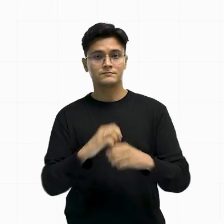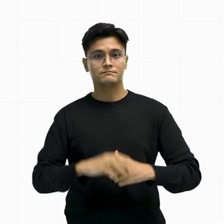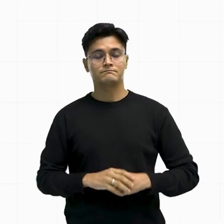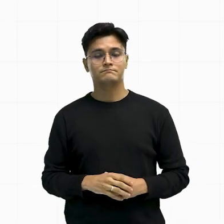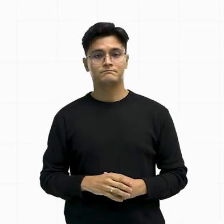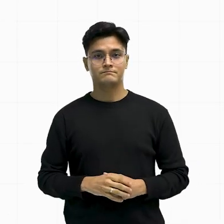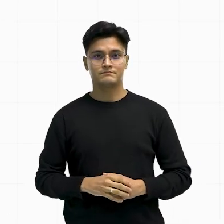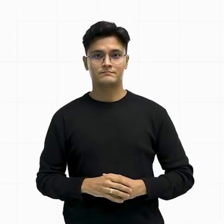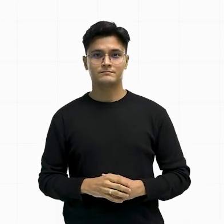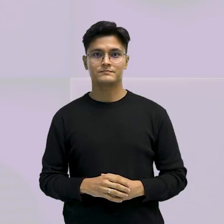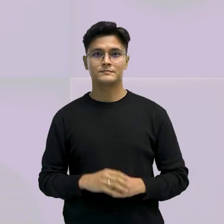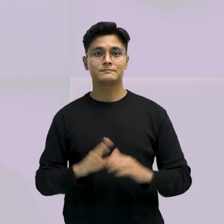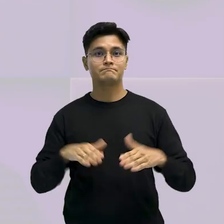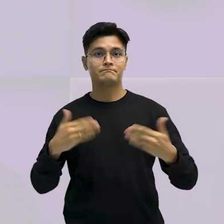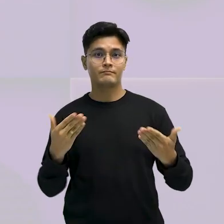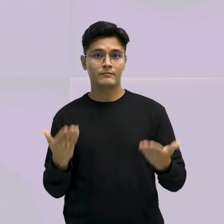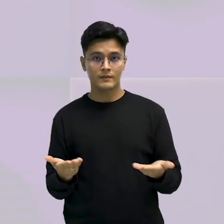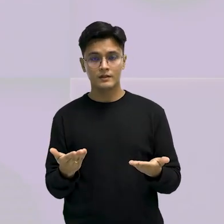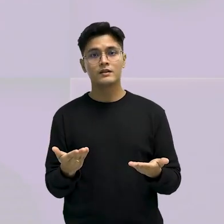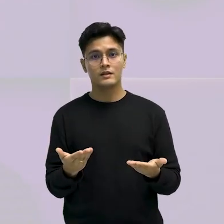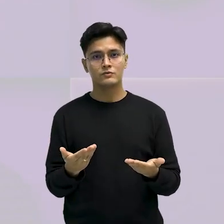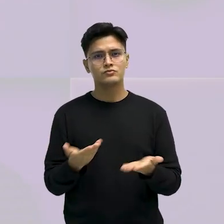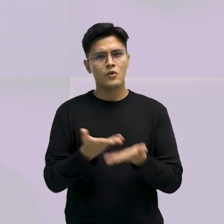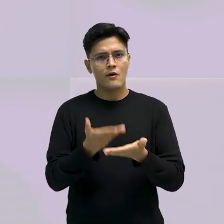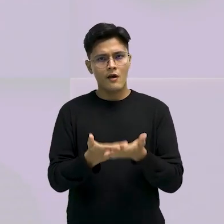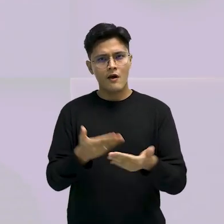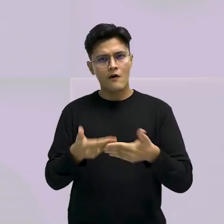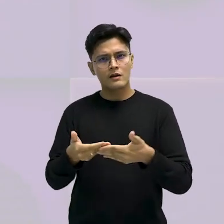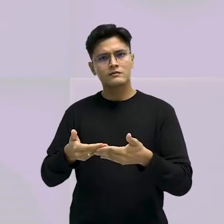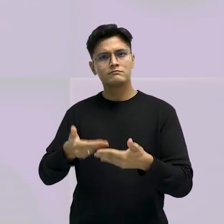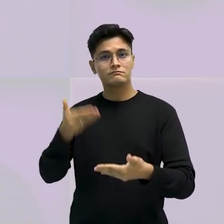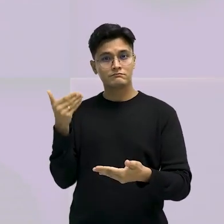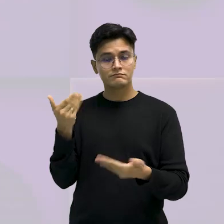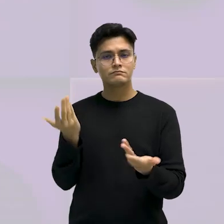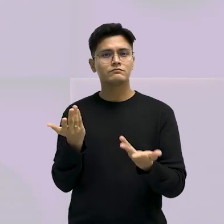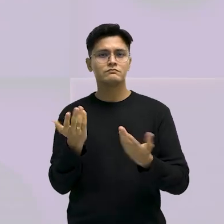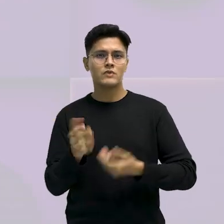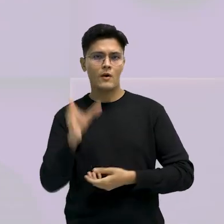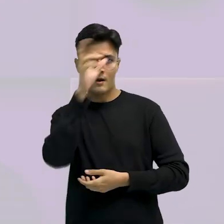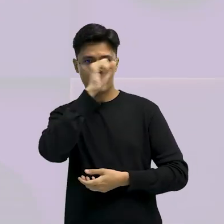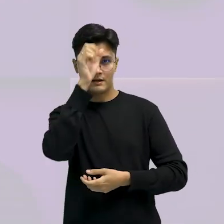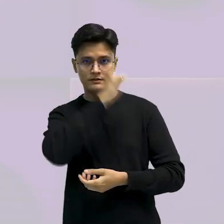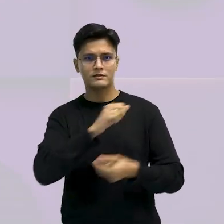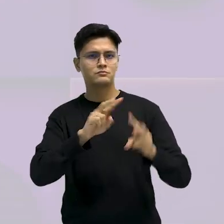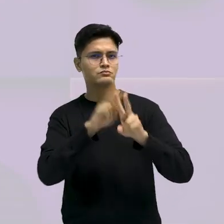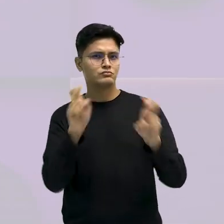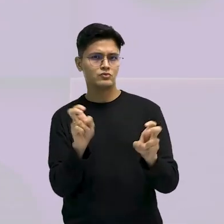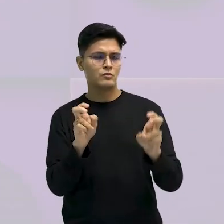ok? Então, nas nossas últimas aulas, nós trabalhamos bastante a definição